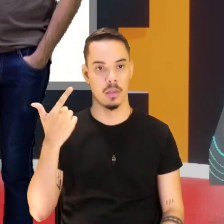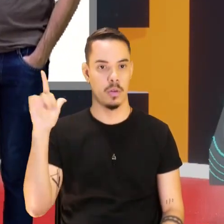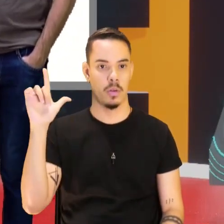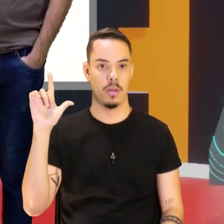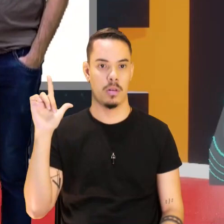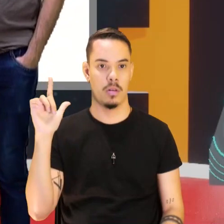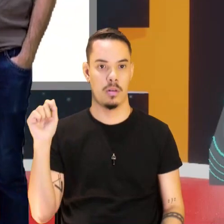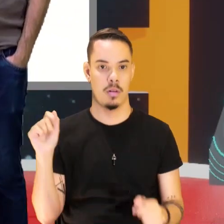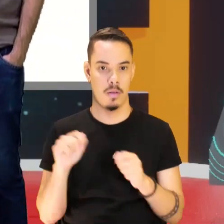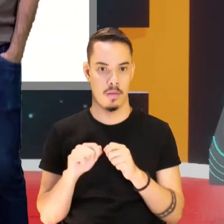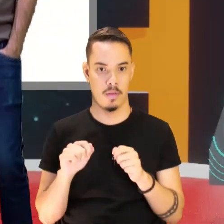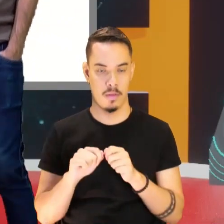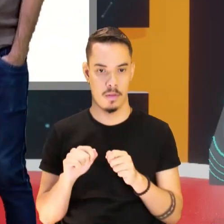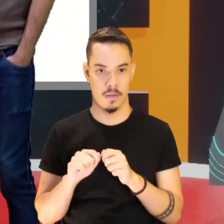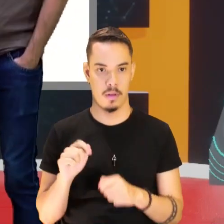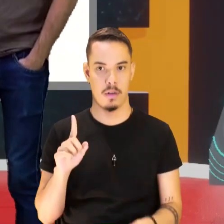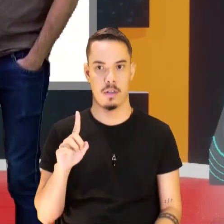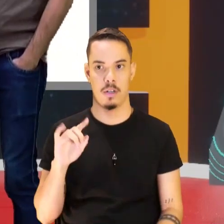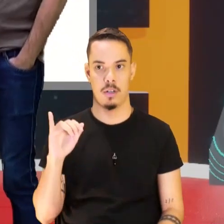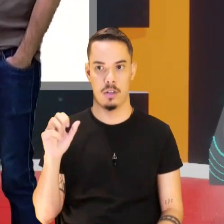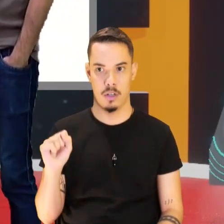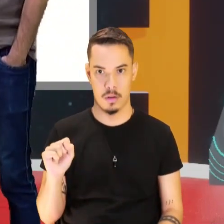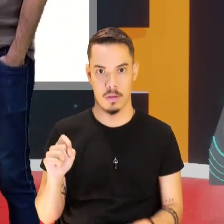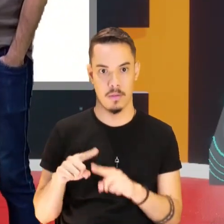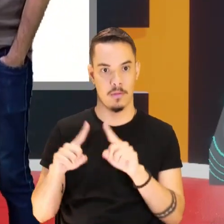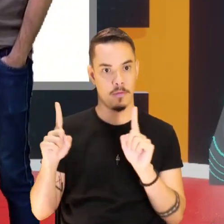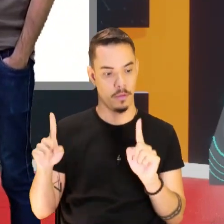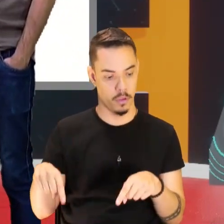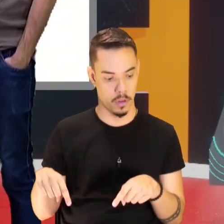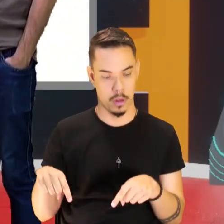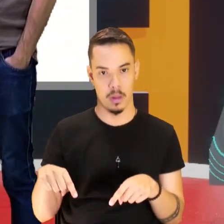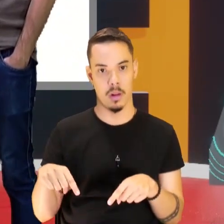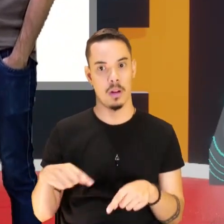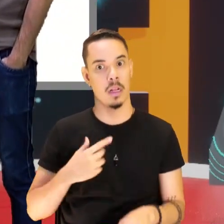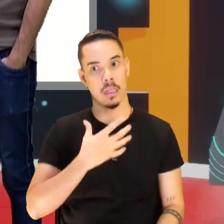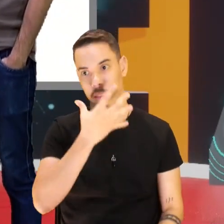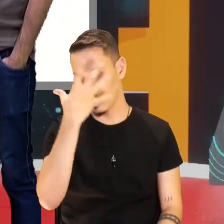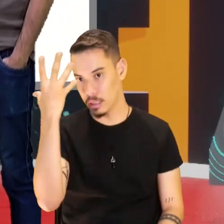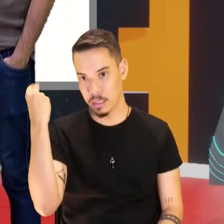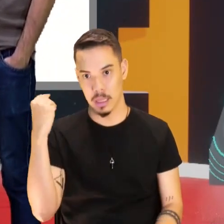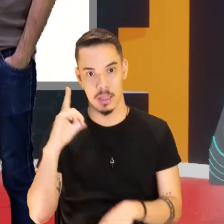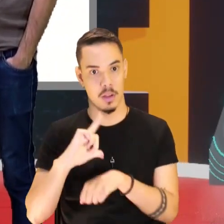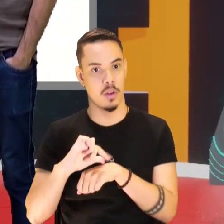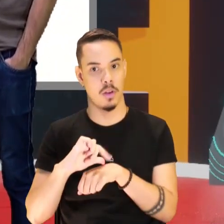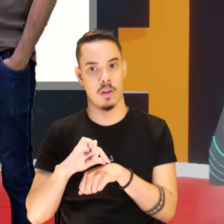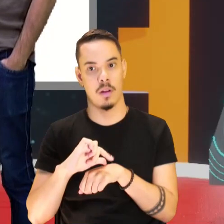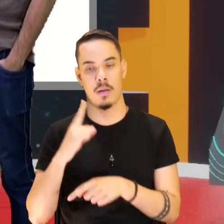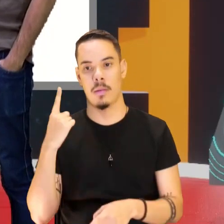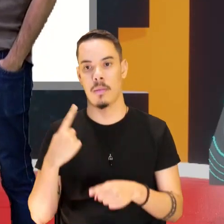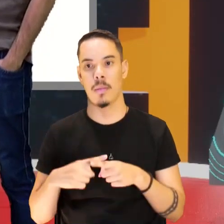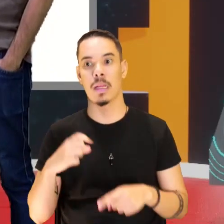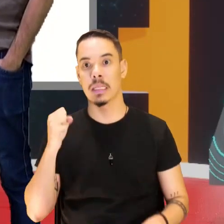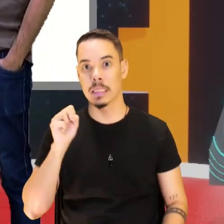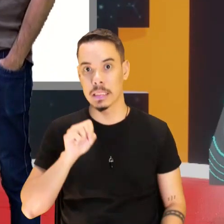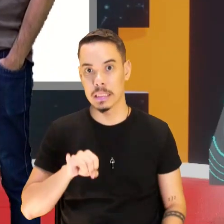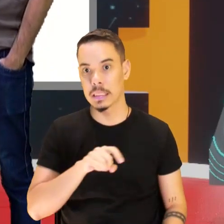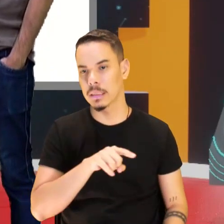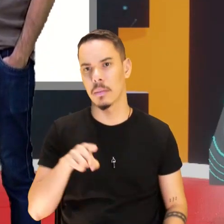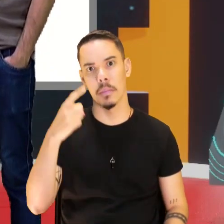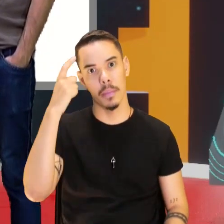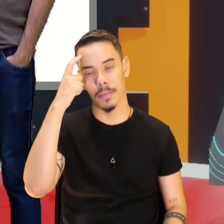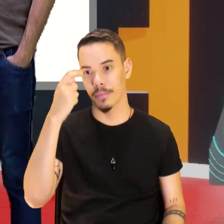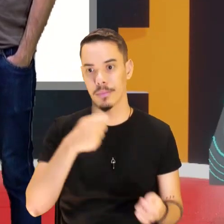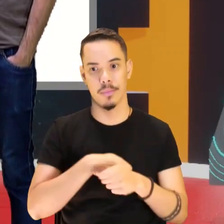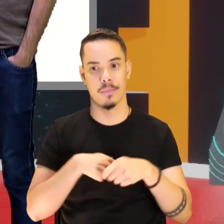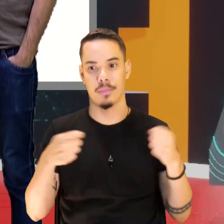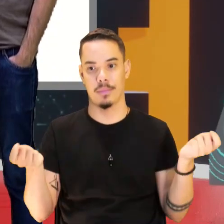vai fazer aqui dia funcionários com Dias Esquece as horas porque se você ficar pensando não faz sentido porque